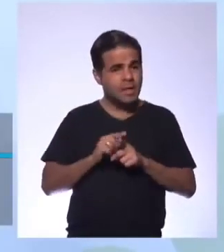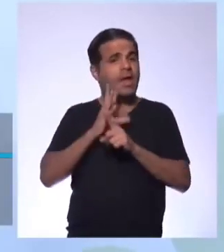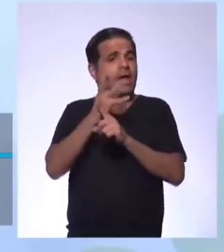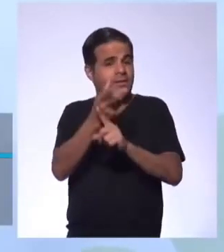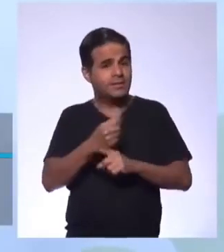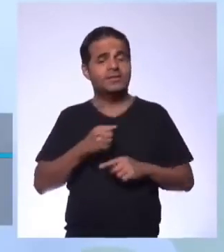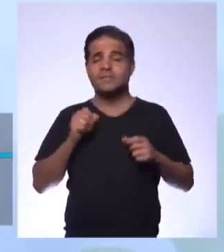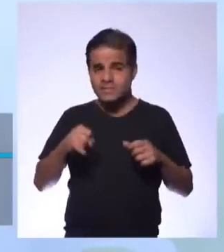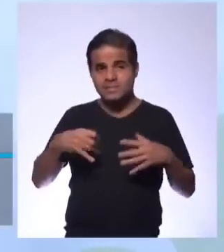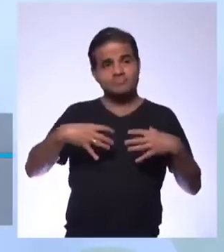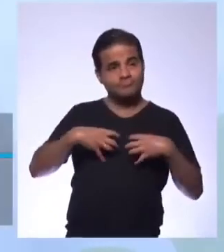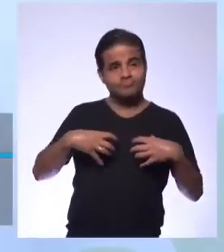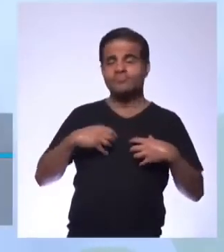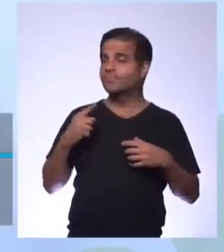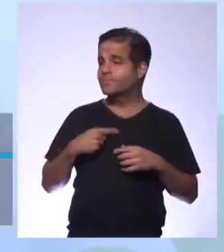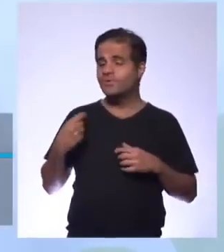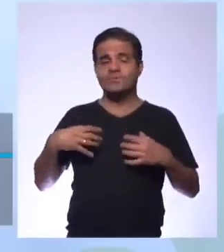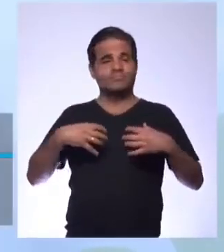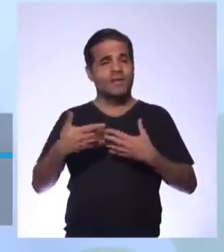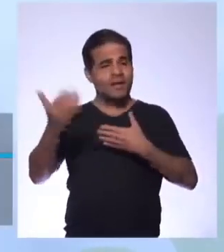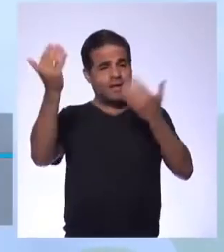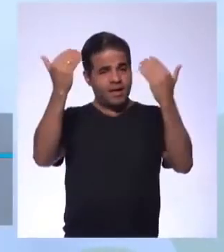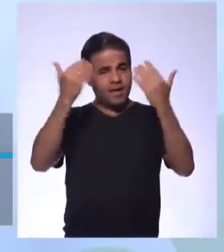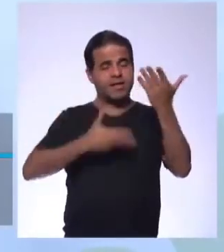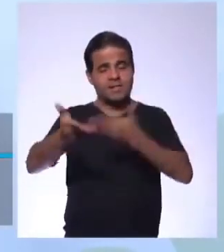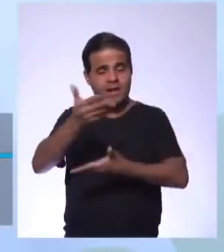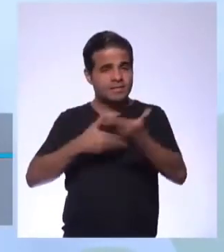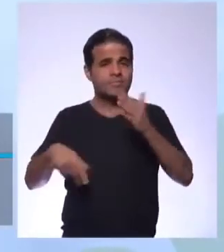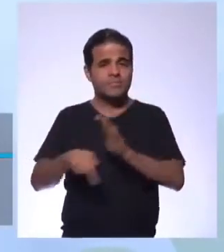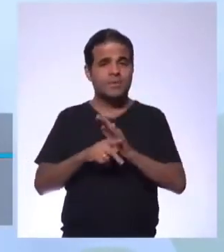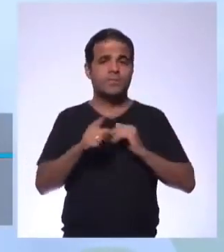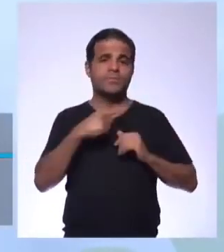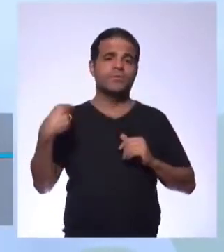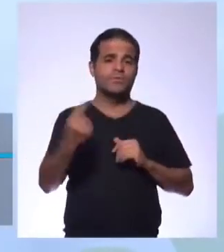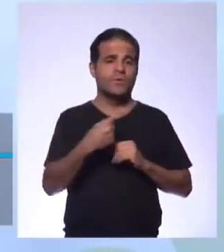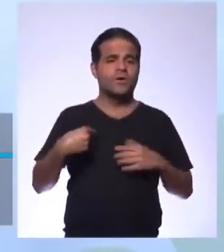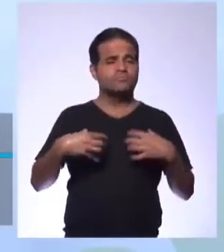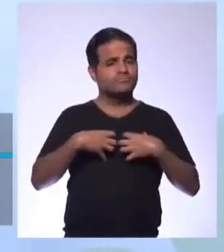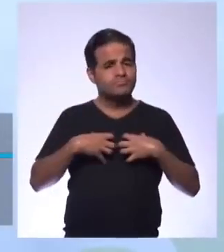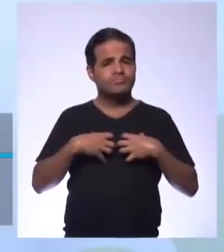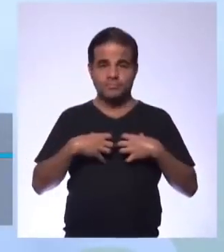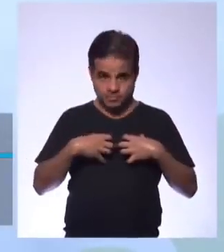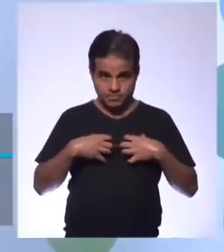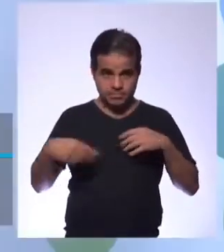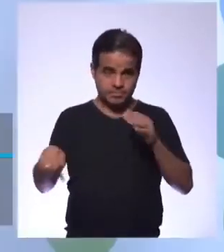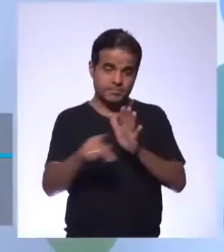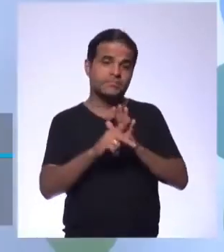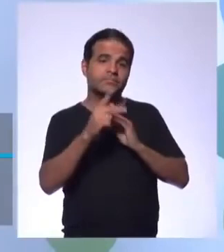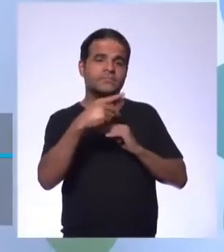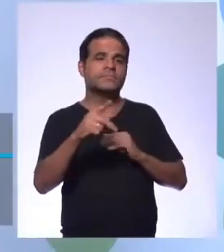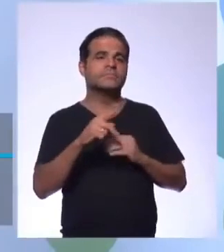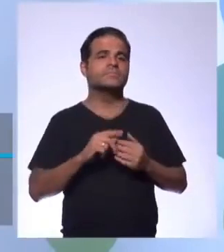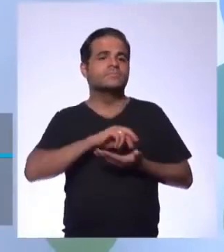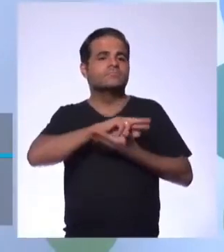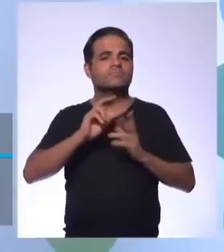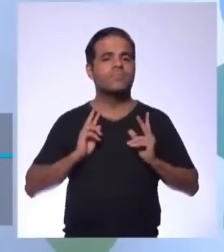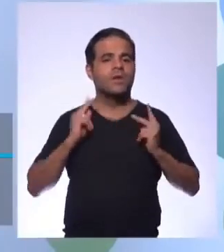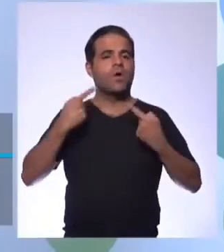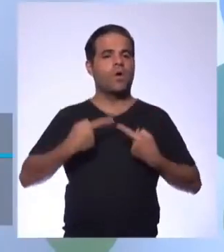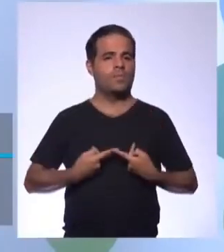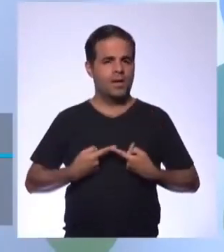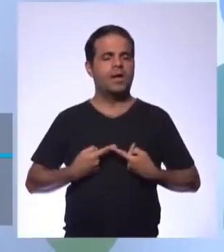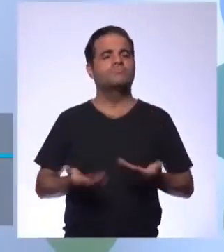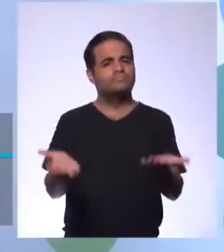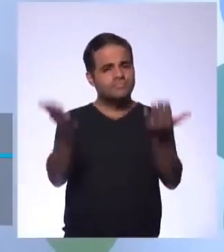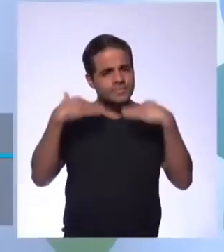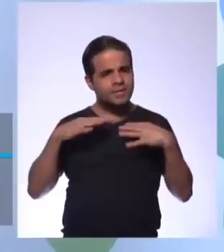né? De alguma forma, todos nós temos essa relação com a arte, porque é nosso, né? É muito da nossa... Faz parte da categoria do humano, Sim, né? do